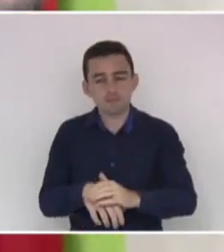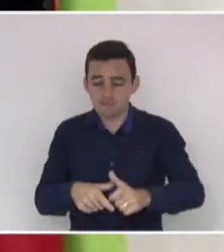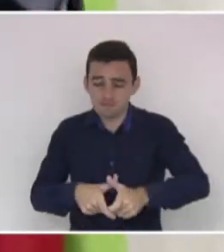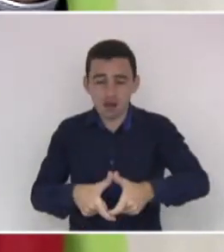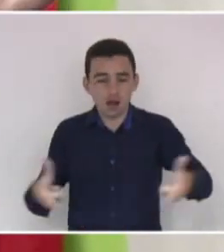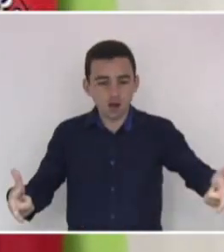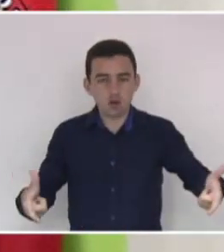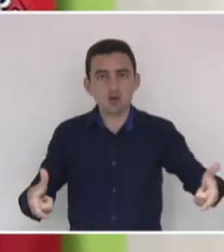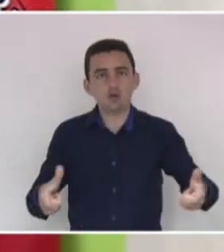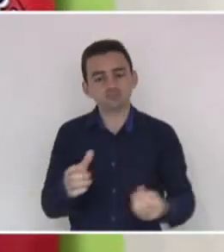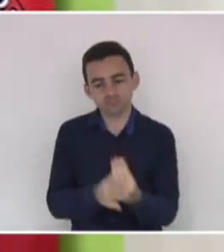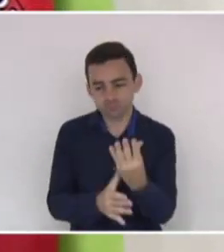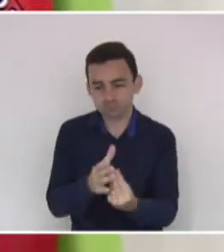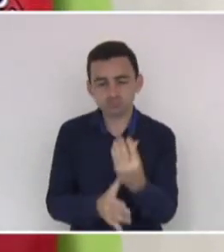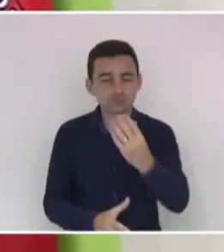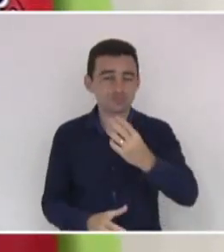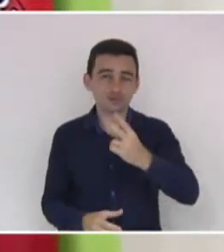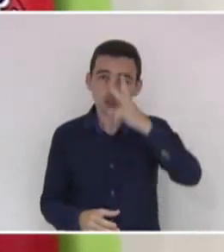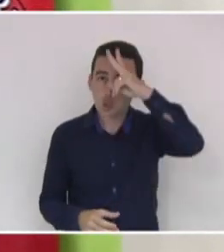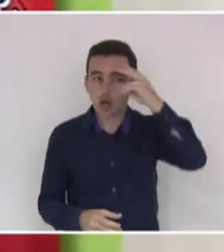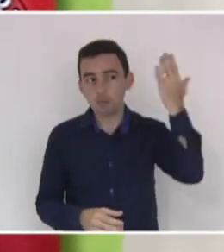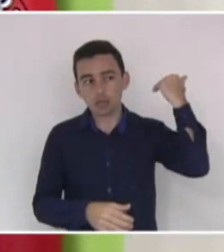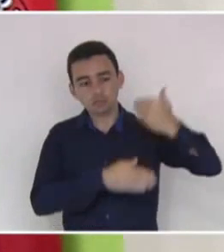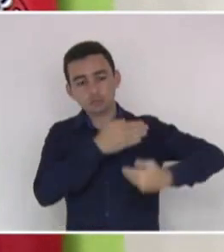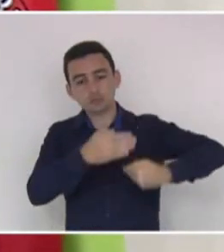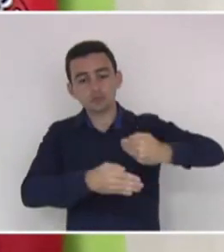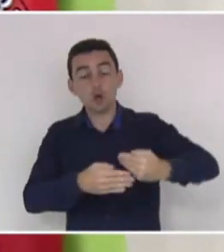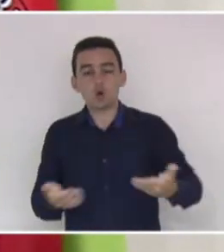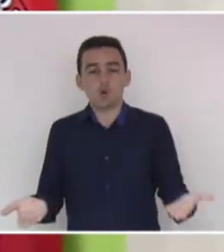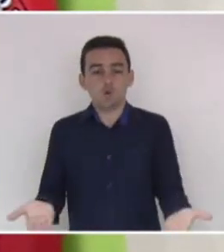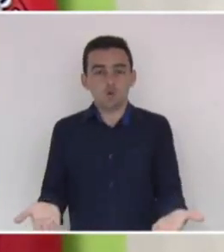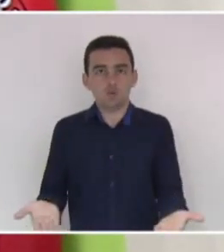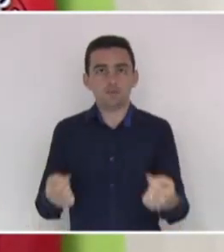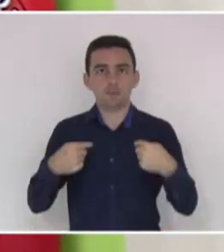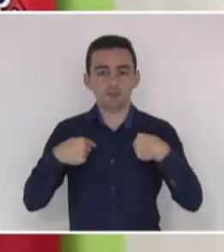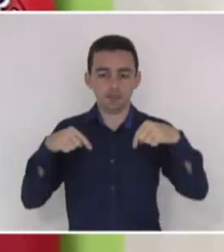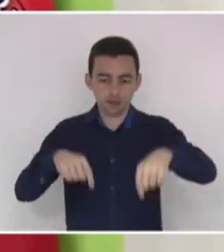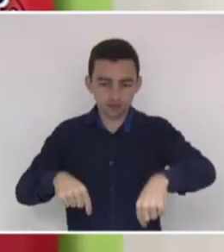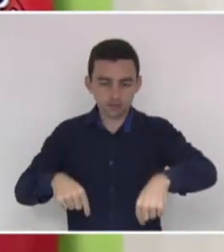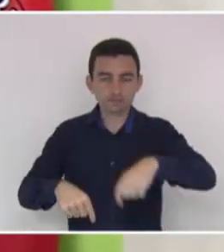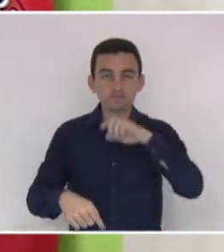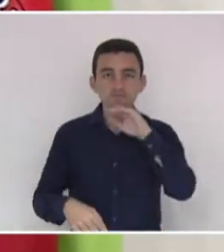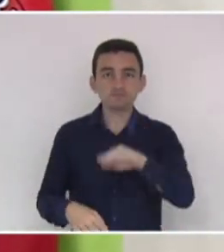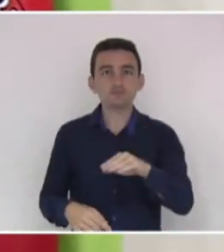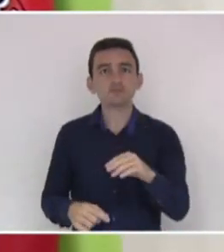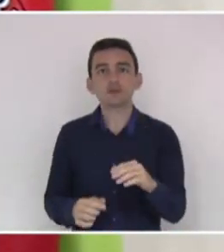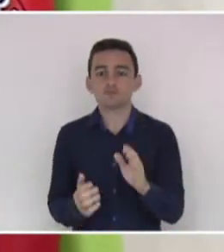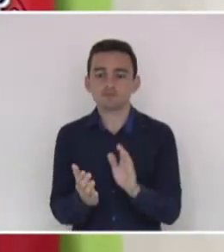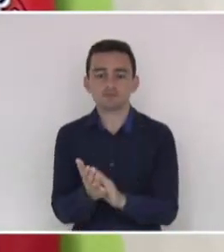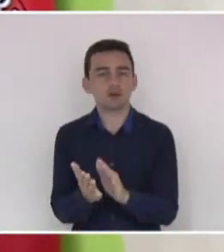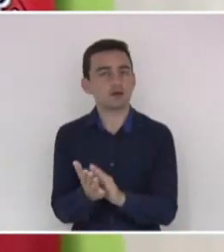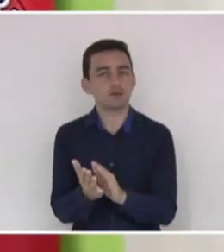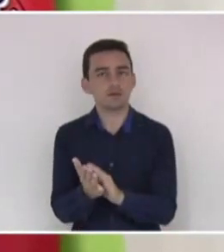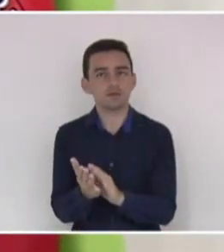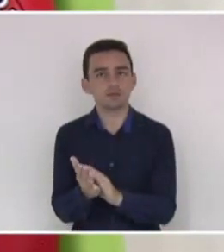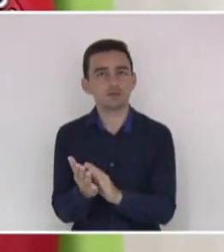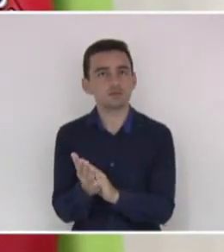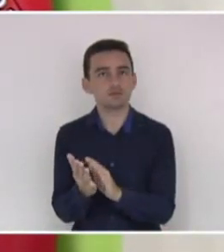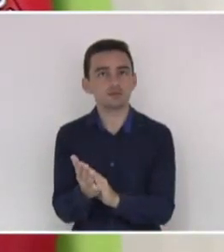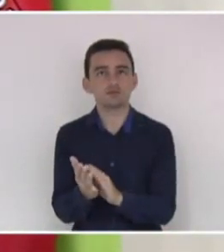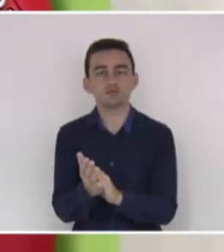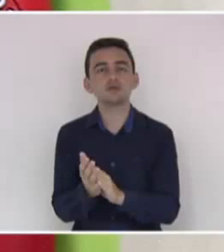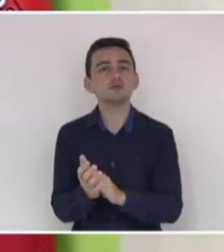E eu estou aqui, na tarde de hoje, para homenagear esses brasileiros e